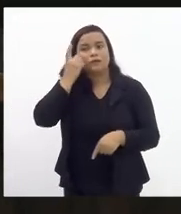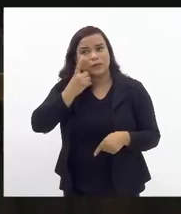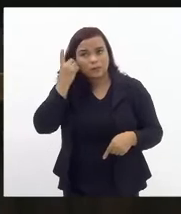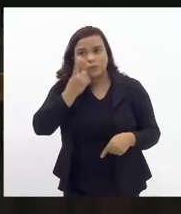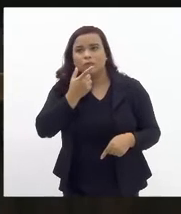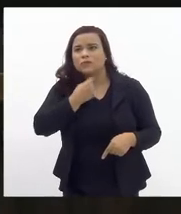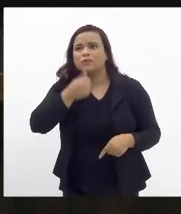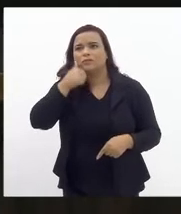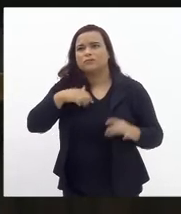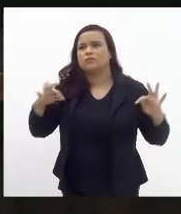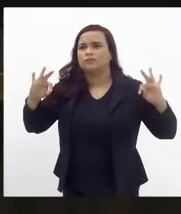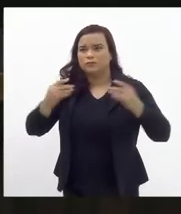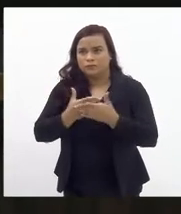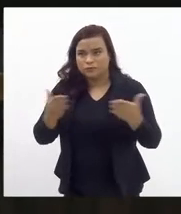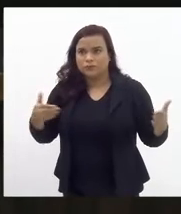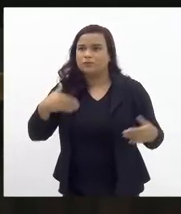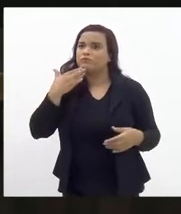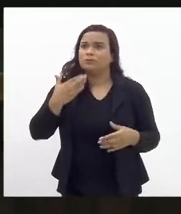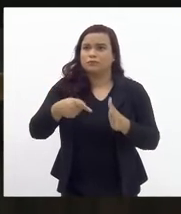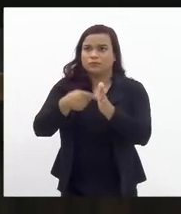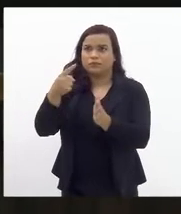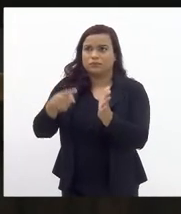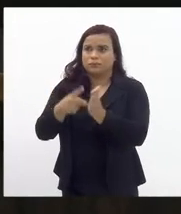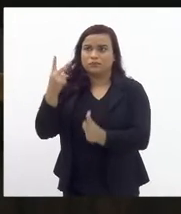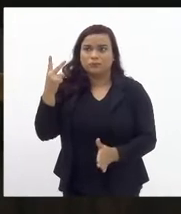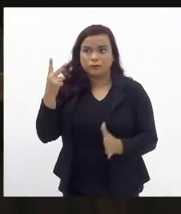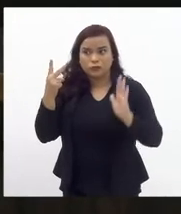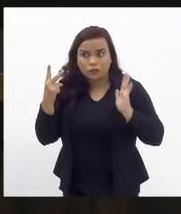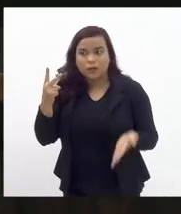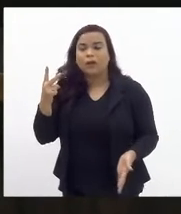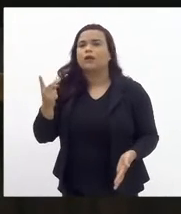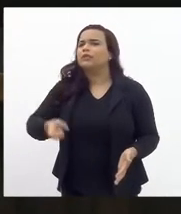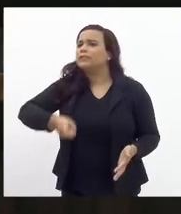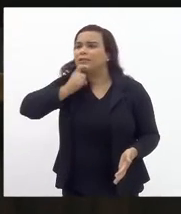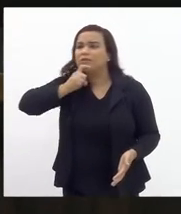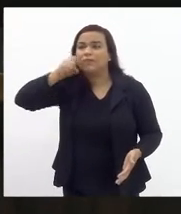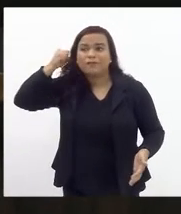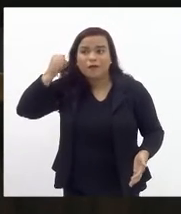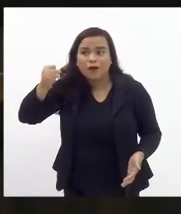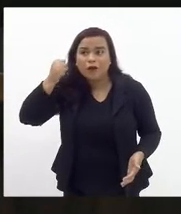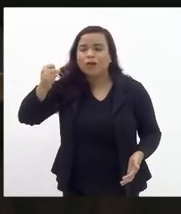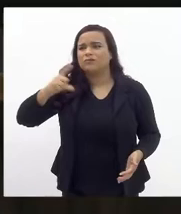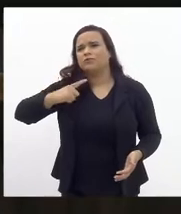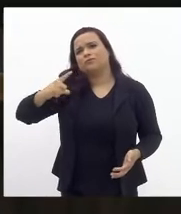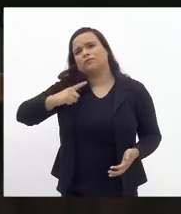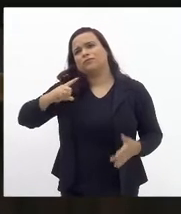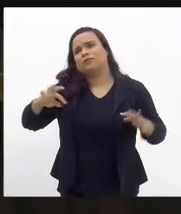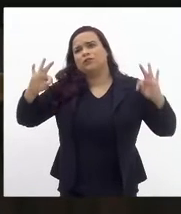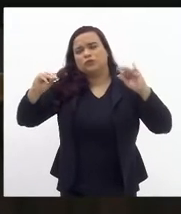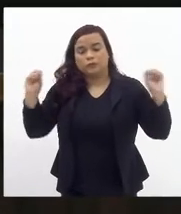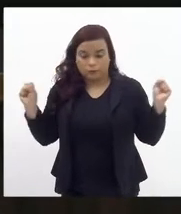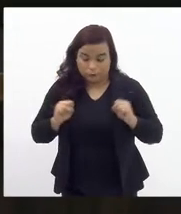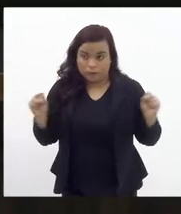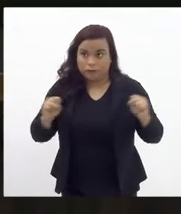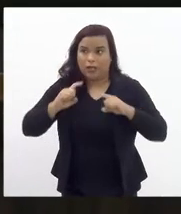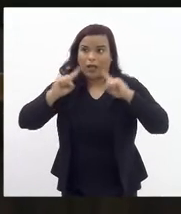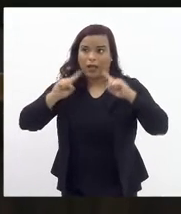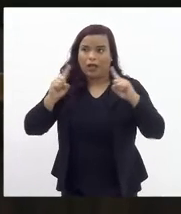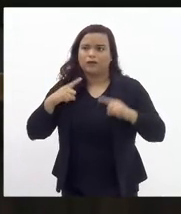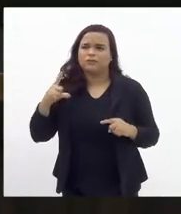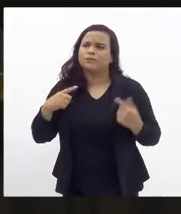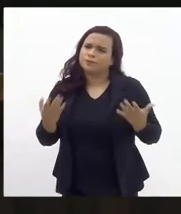e deputadas. Já pedi duas vezes. Está com a temperatura gelada demais, e todo mundo está